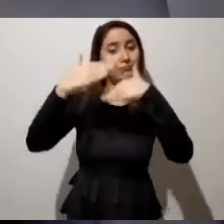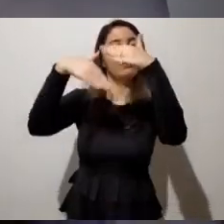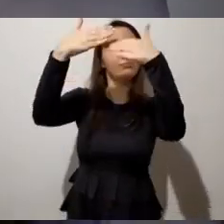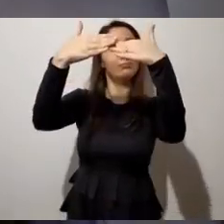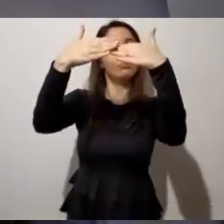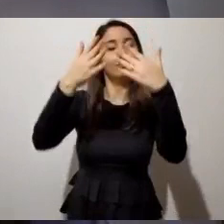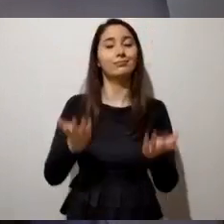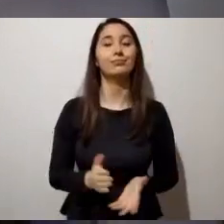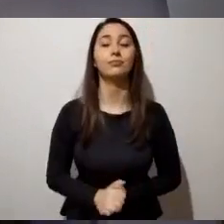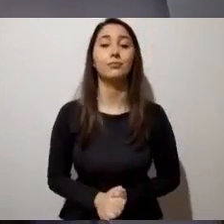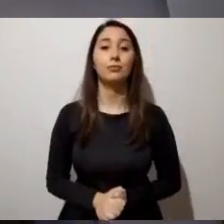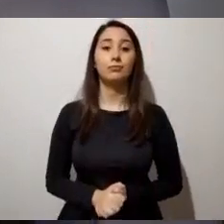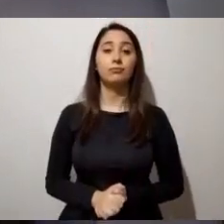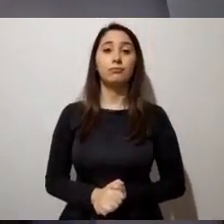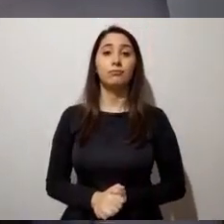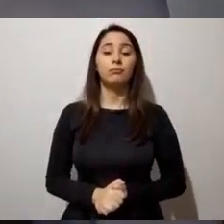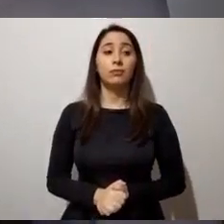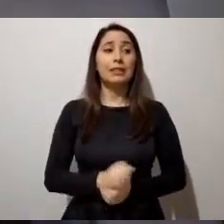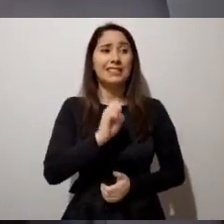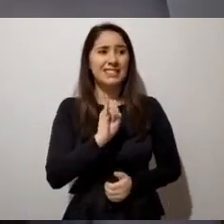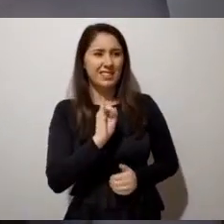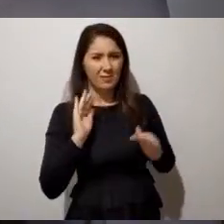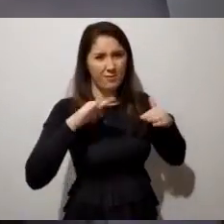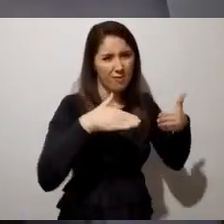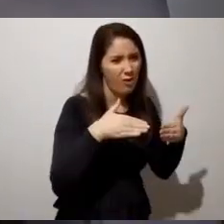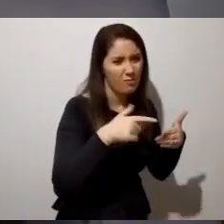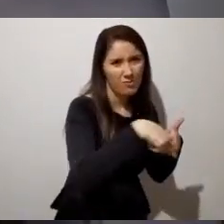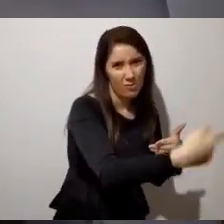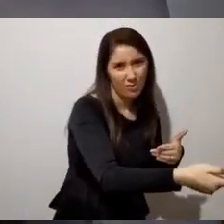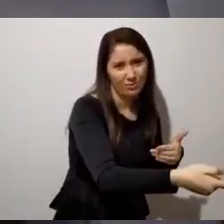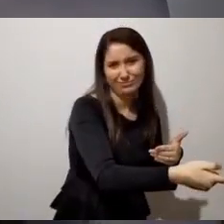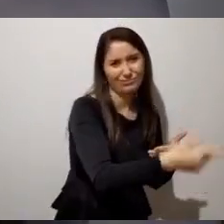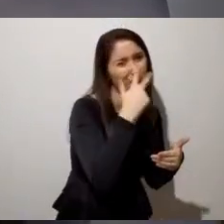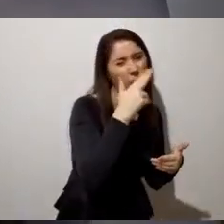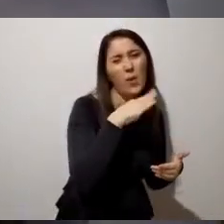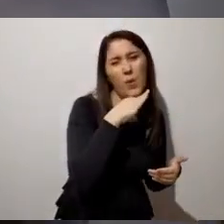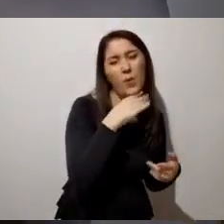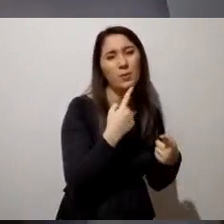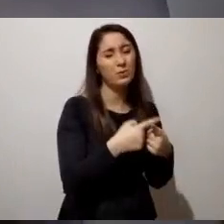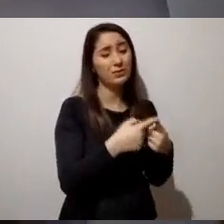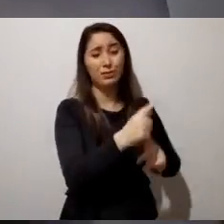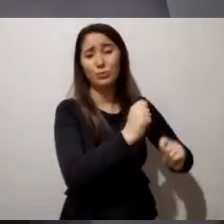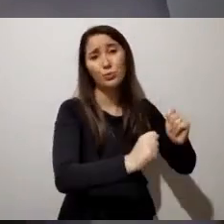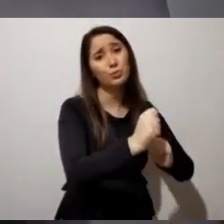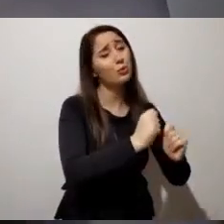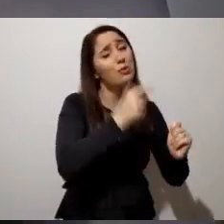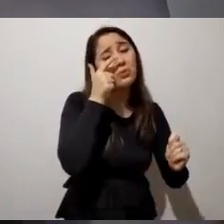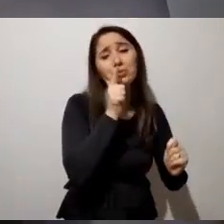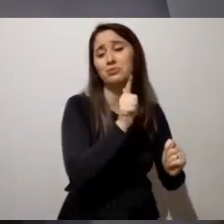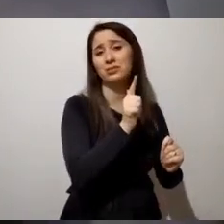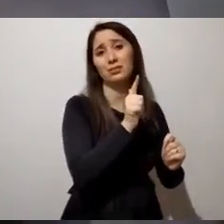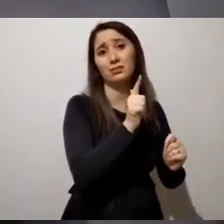que isso é uma atitude negativa? Porque toda vez que você foca sua energia em coisas que você não controla, seja do mundo externo,